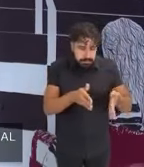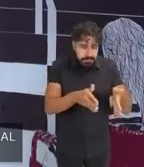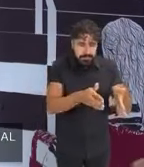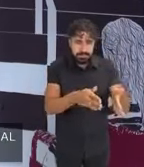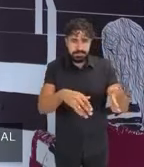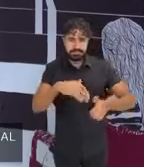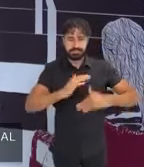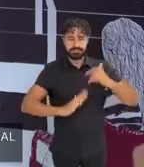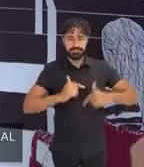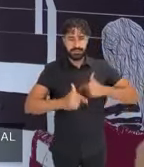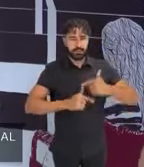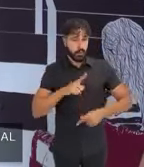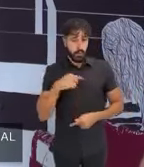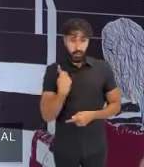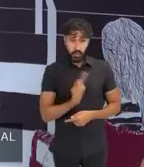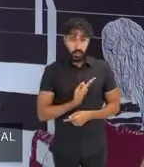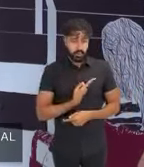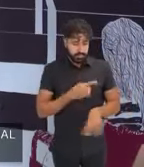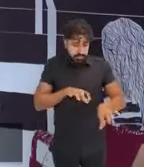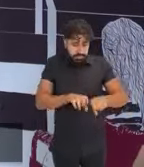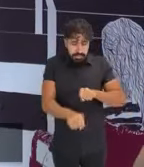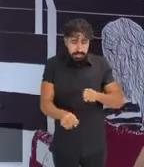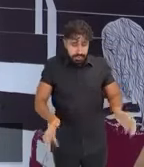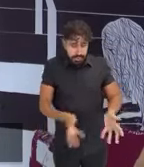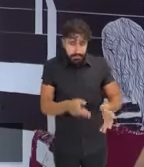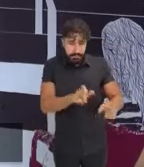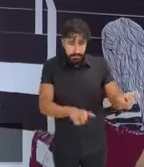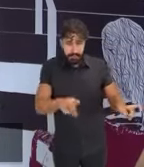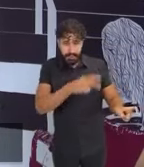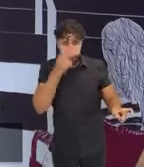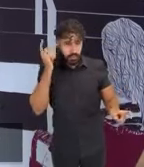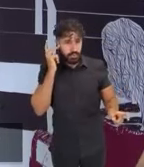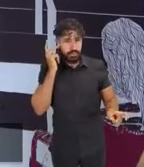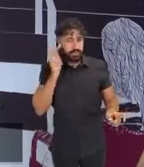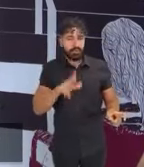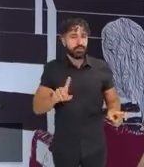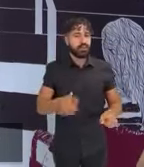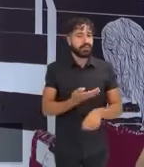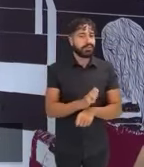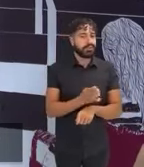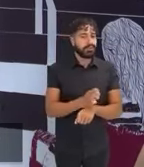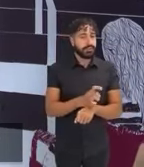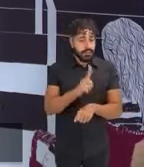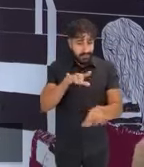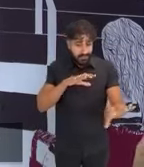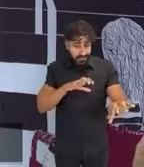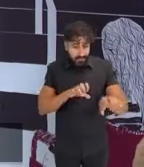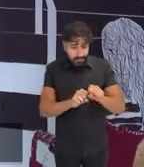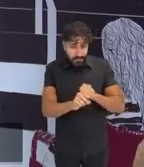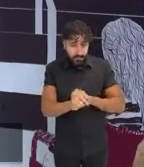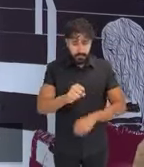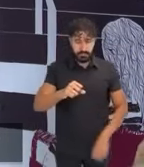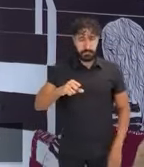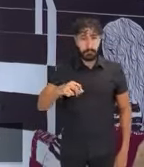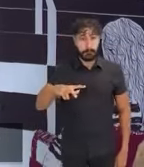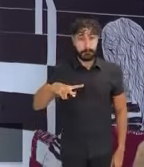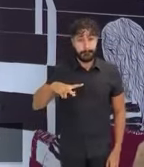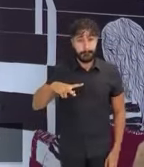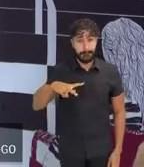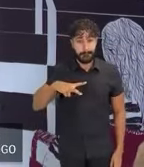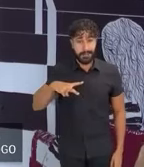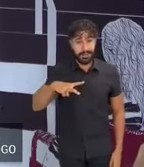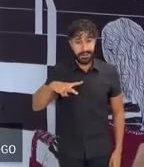desenvolvimento pessoal. Nós formamos pessoas, não só estagiários nem estagiárias. É a formação da pessoa humana que está em